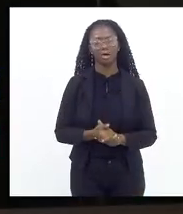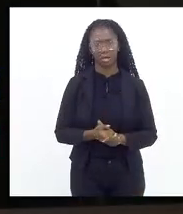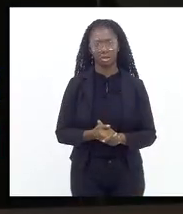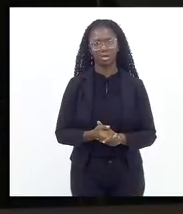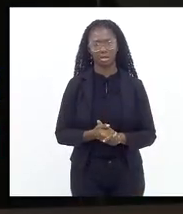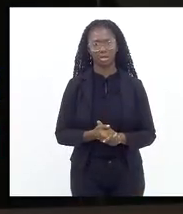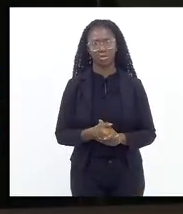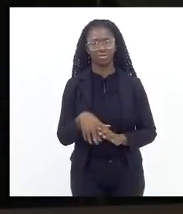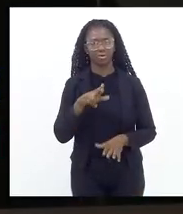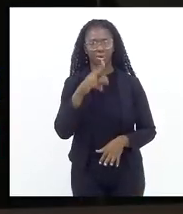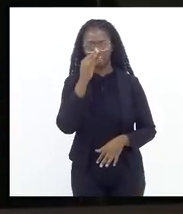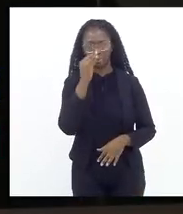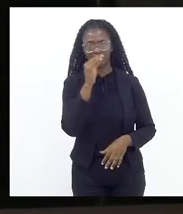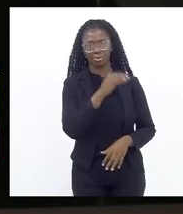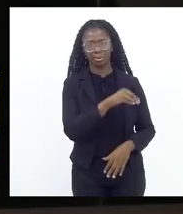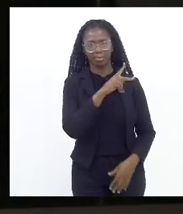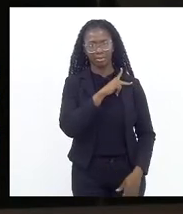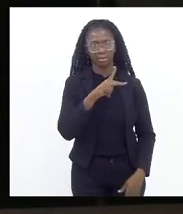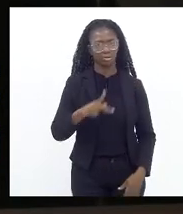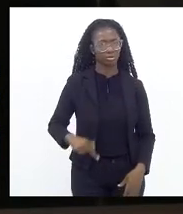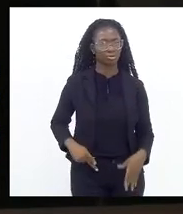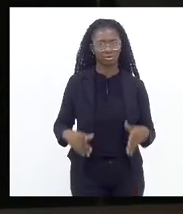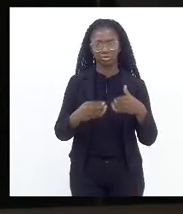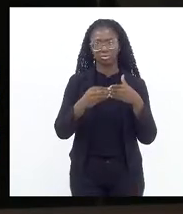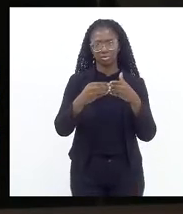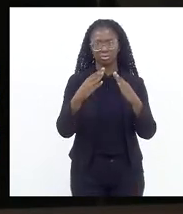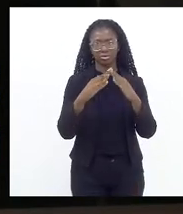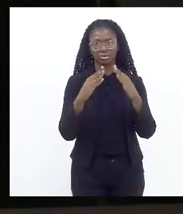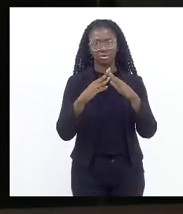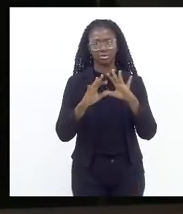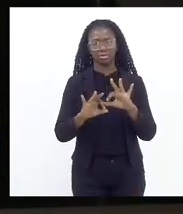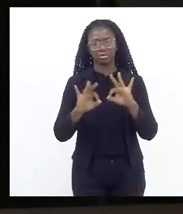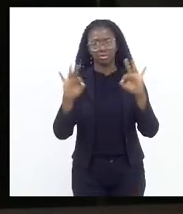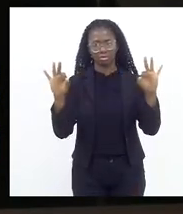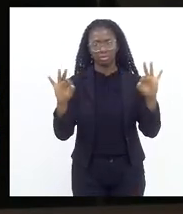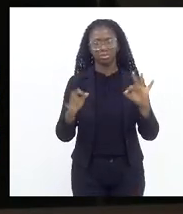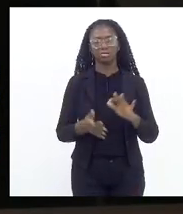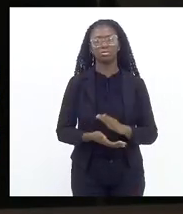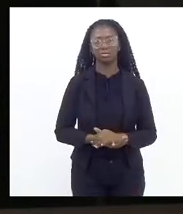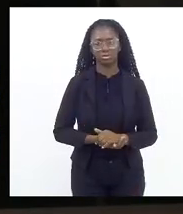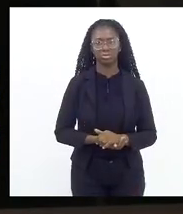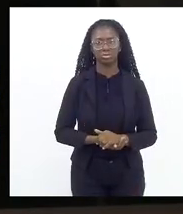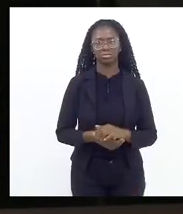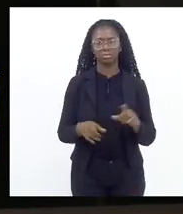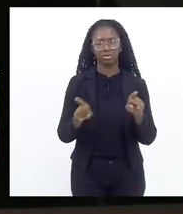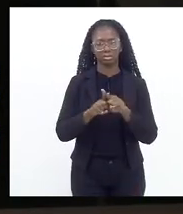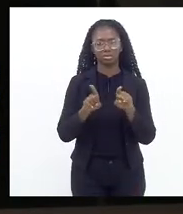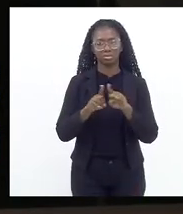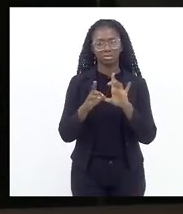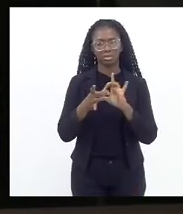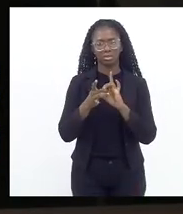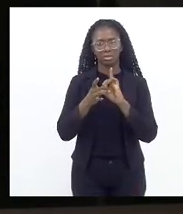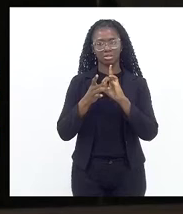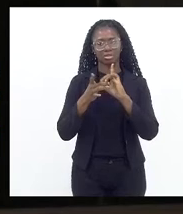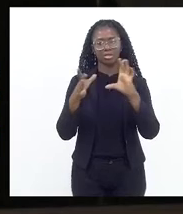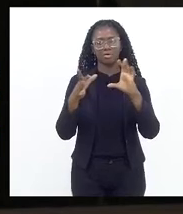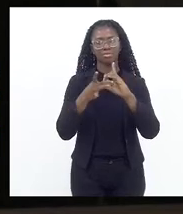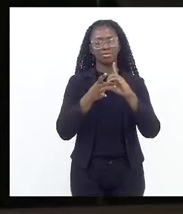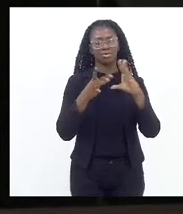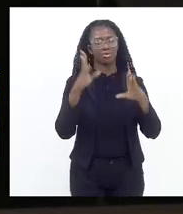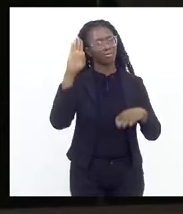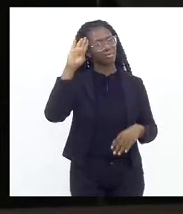o nosso presidente, que tem conduzido essa casa com muita maestria e com muita democracia, que é o principal,